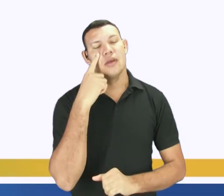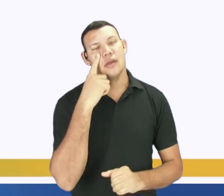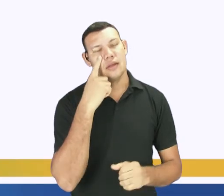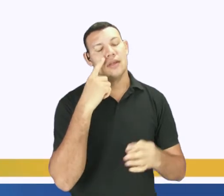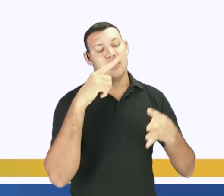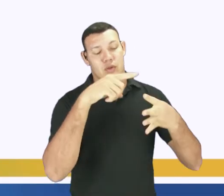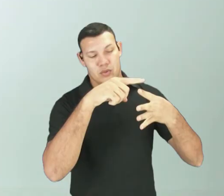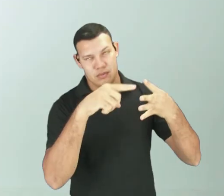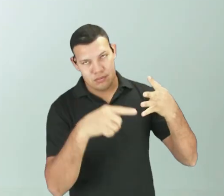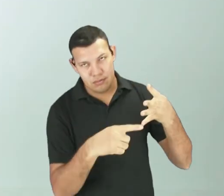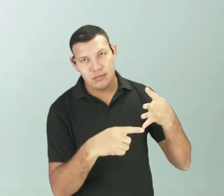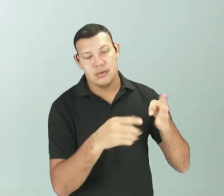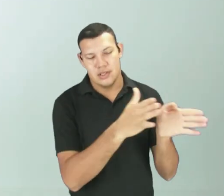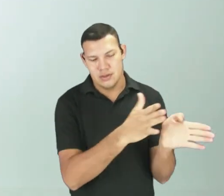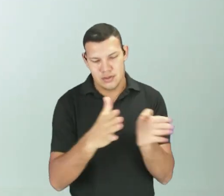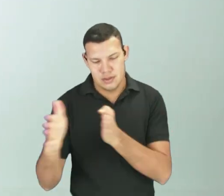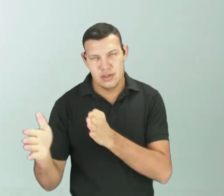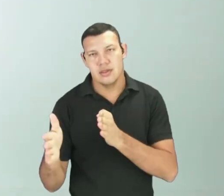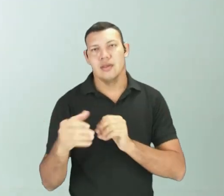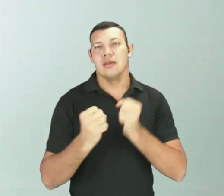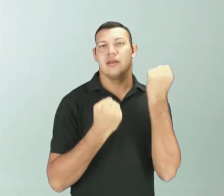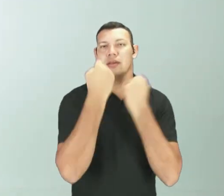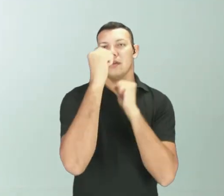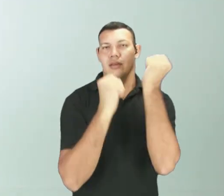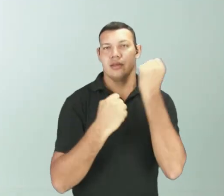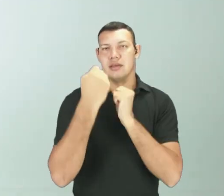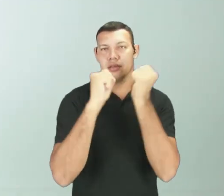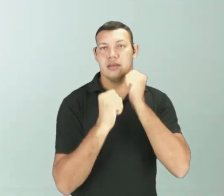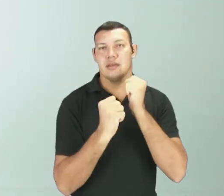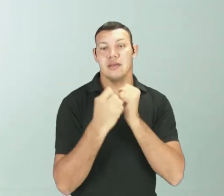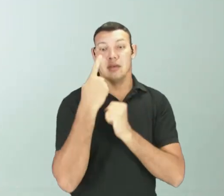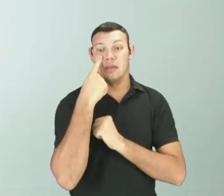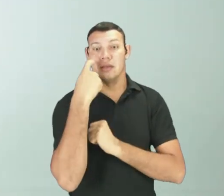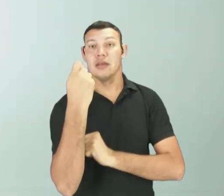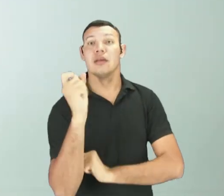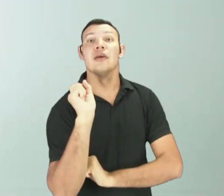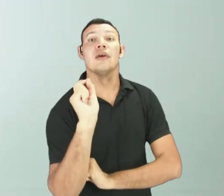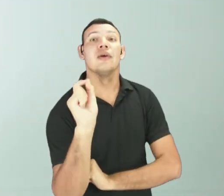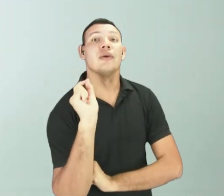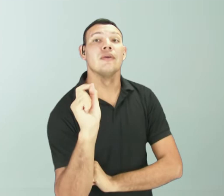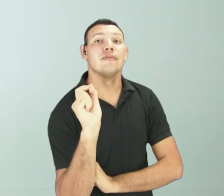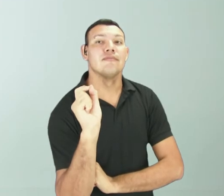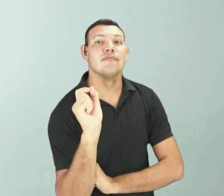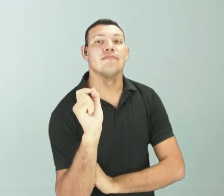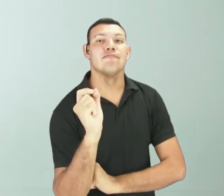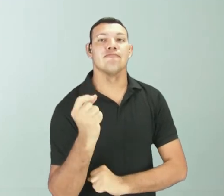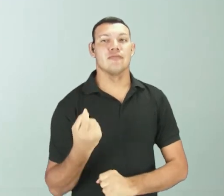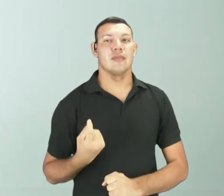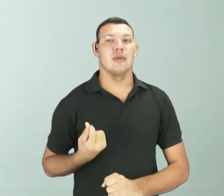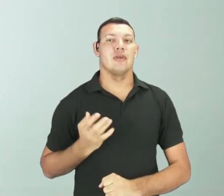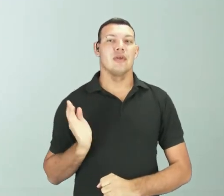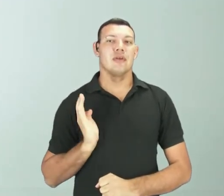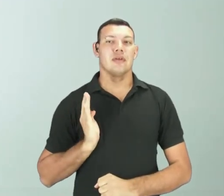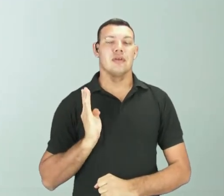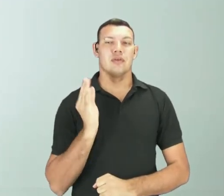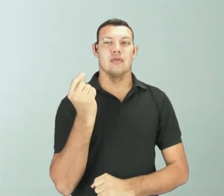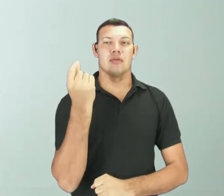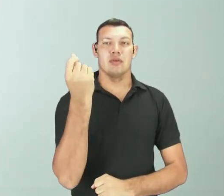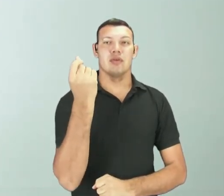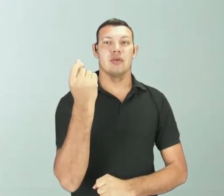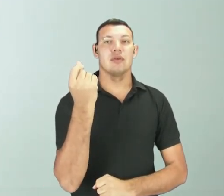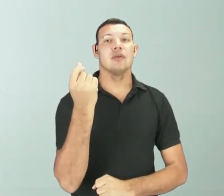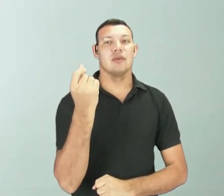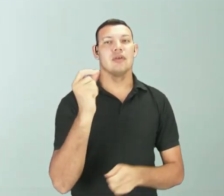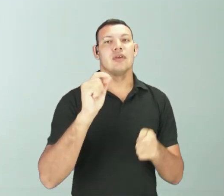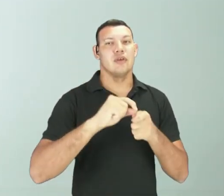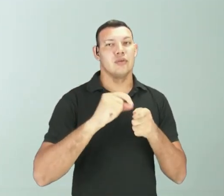fases, né, desse processo de industrialização. Mas se tornou interessante, começou a ser interessante para a burguesia investir nisso quando a